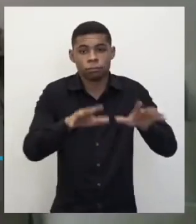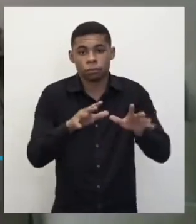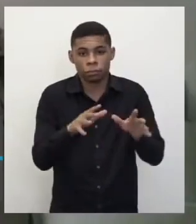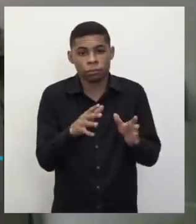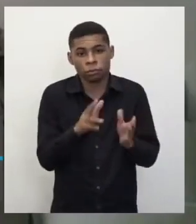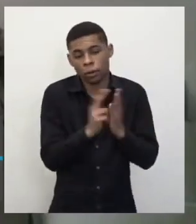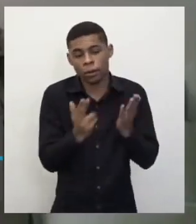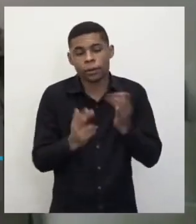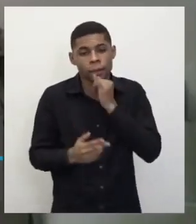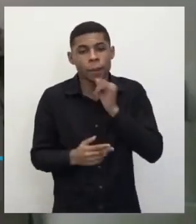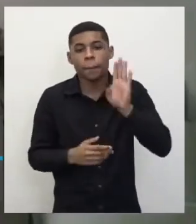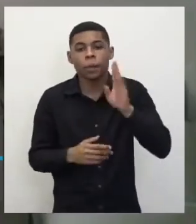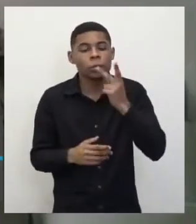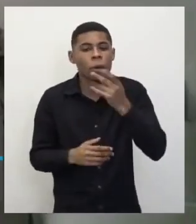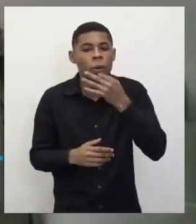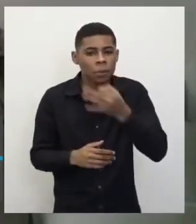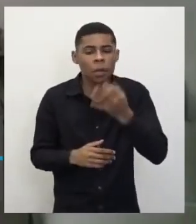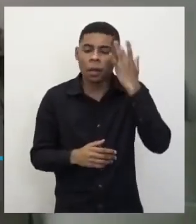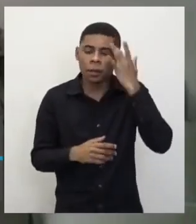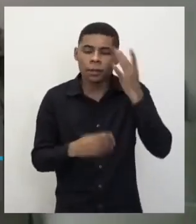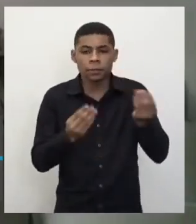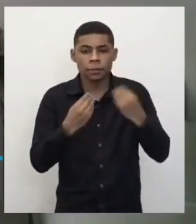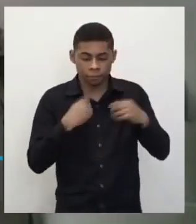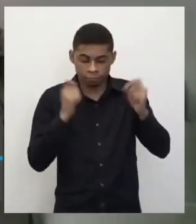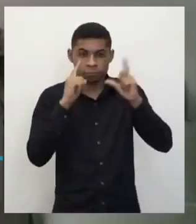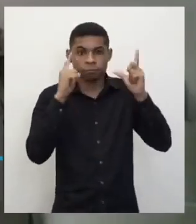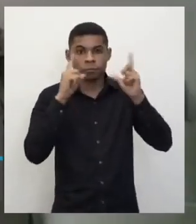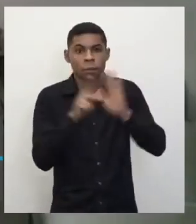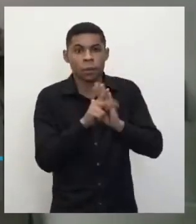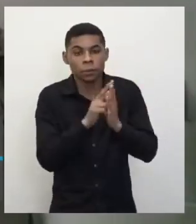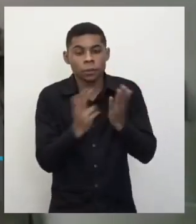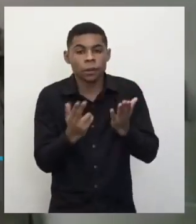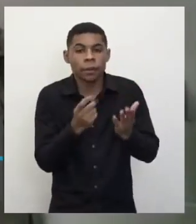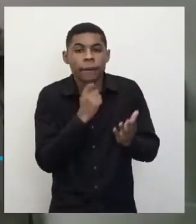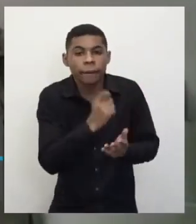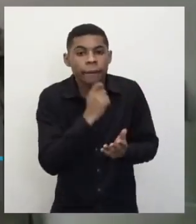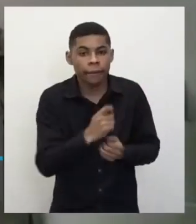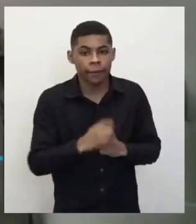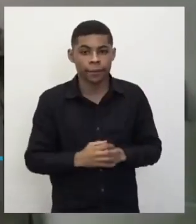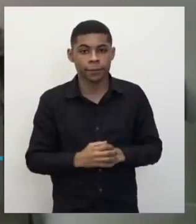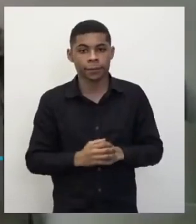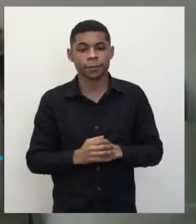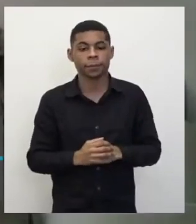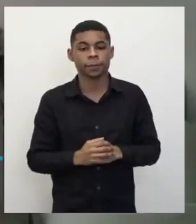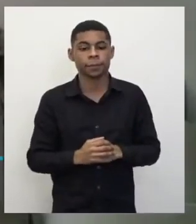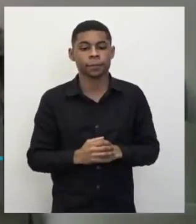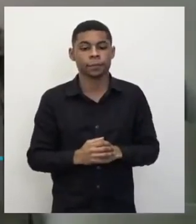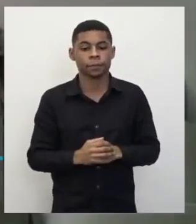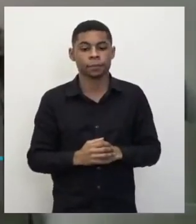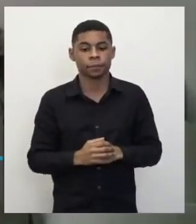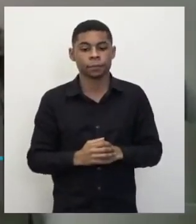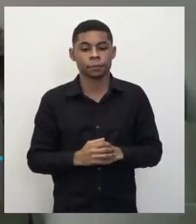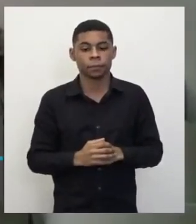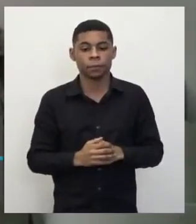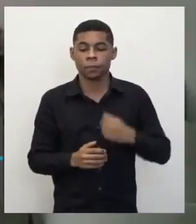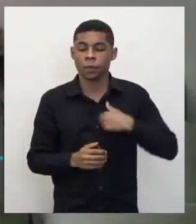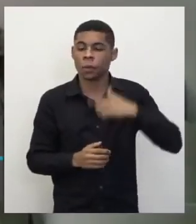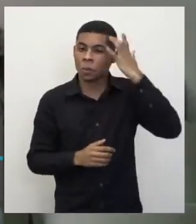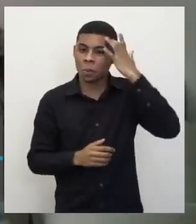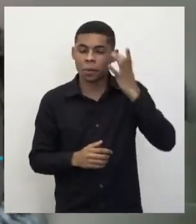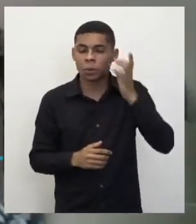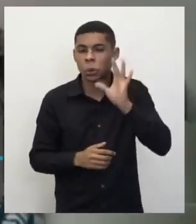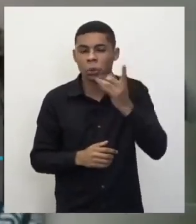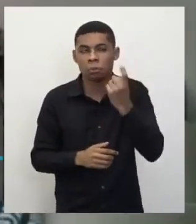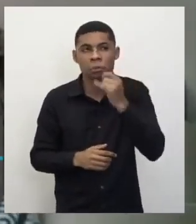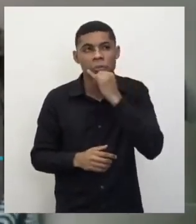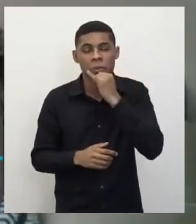a B, na sua opinião, que fato despertou o interesse do jornal em realizar essa entrevista? Acho que não só como